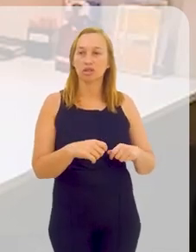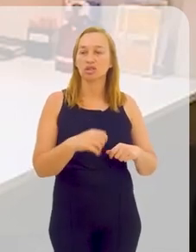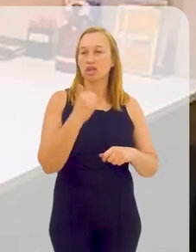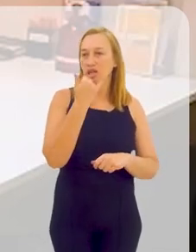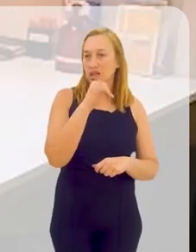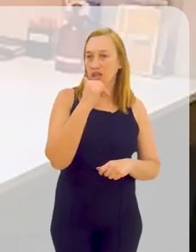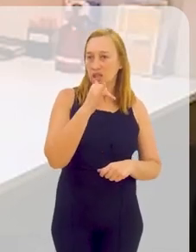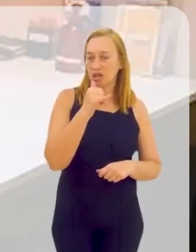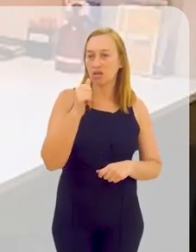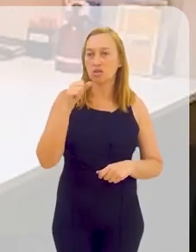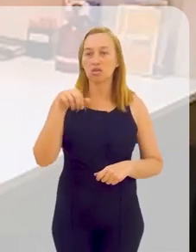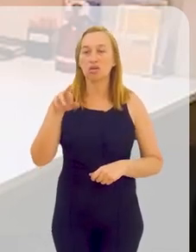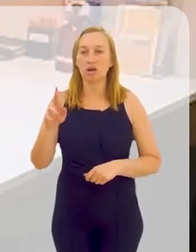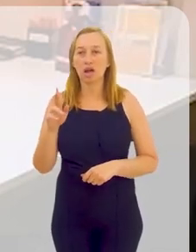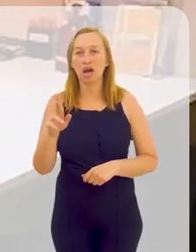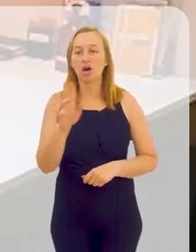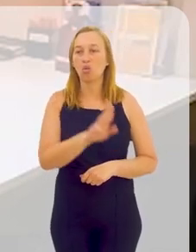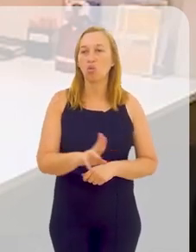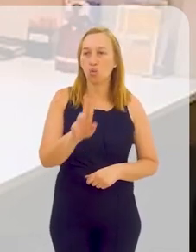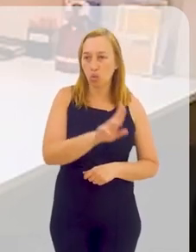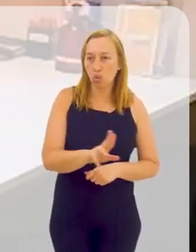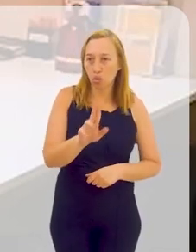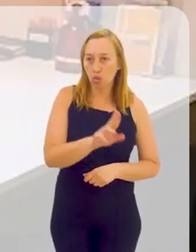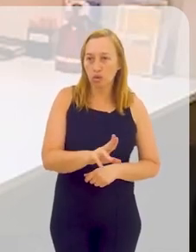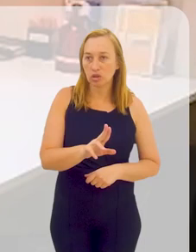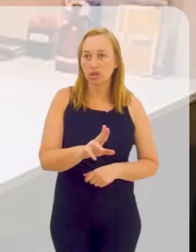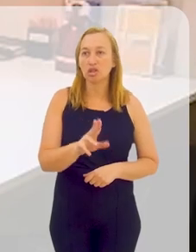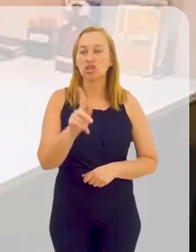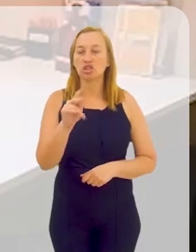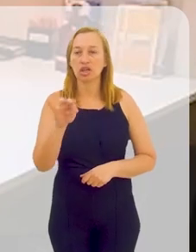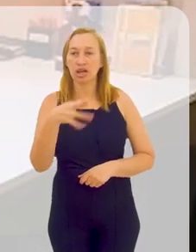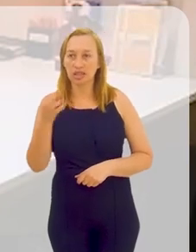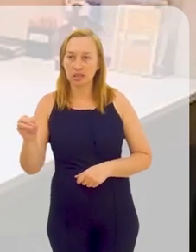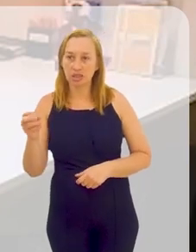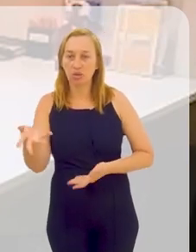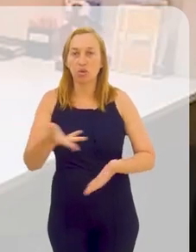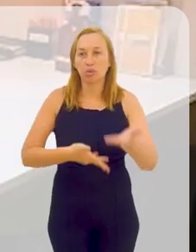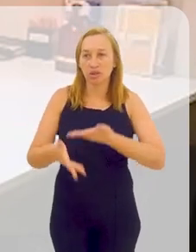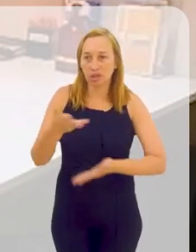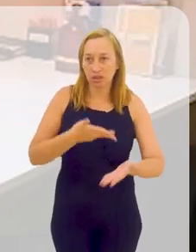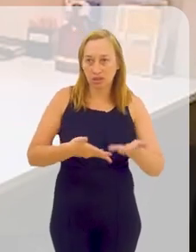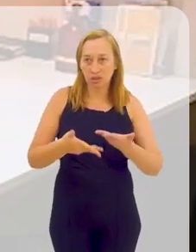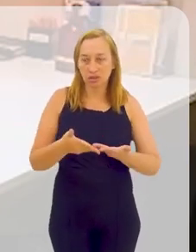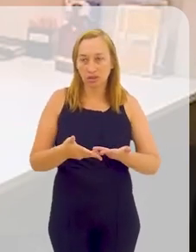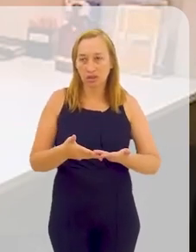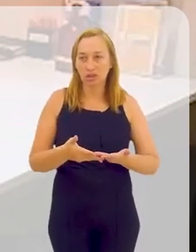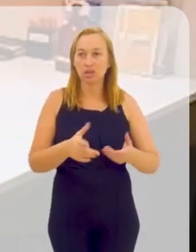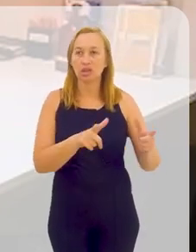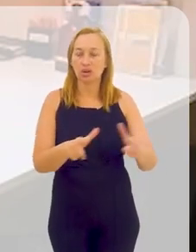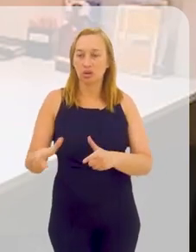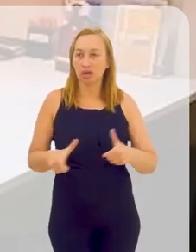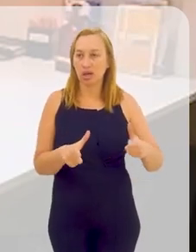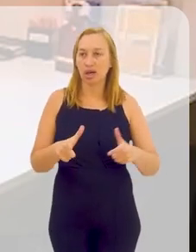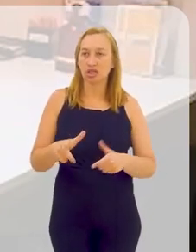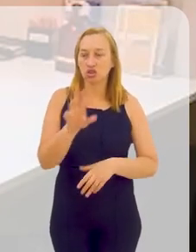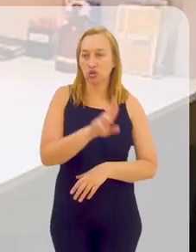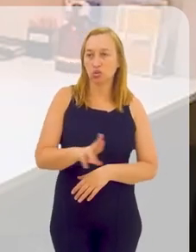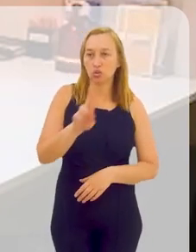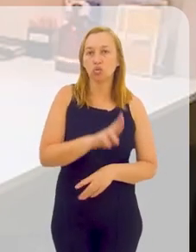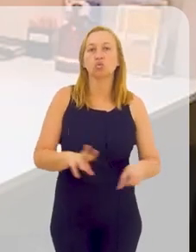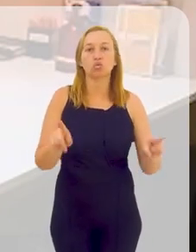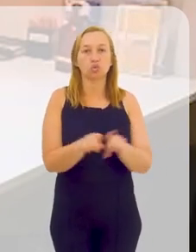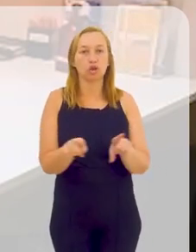geração local alto consumo remoto geração compartilhada Empreendimentos de múltiplas unidades consumidoras